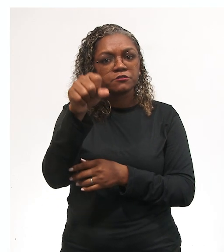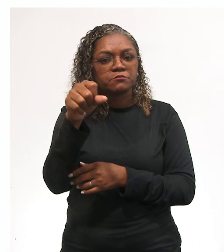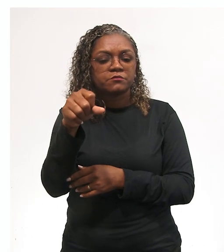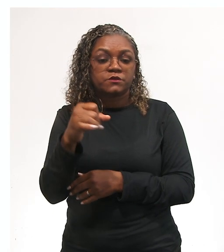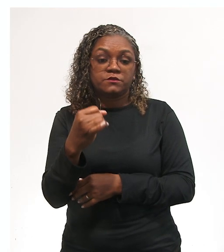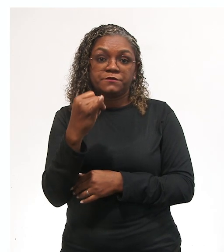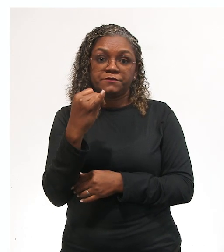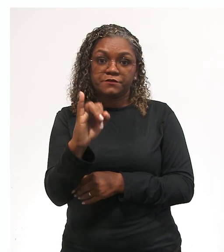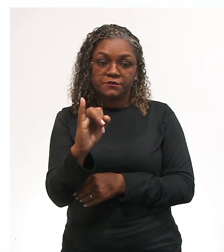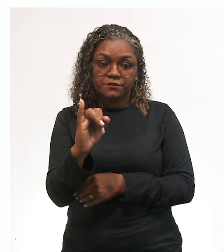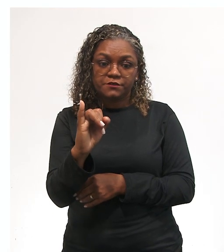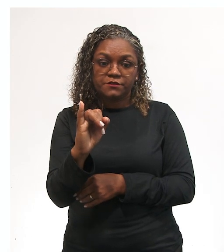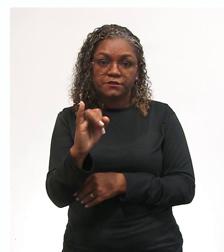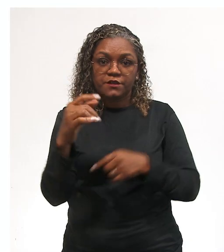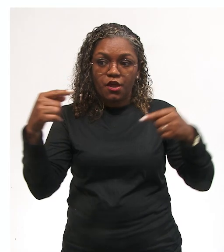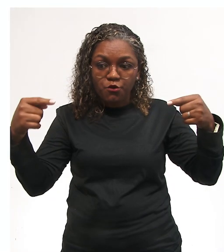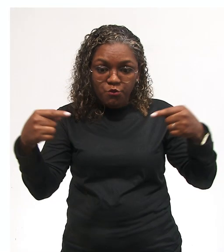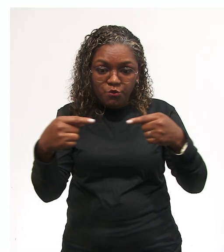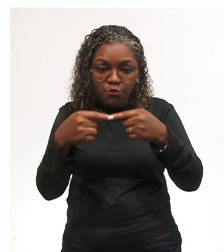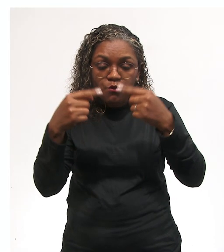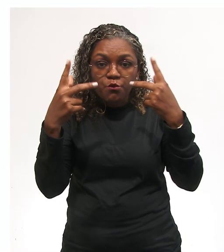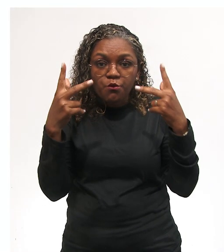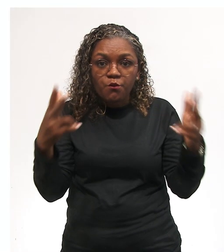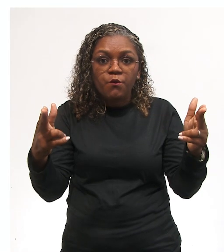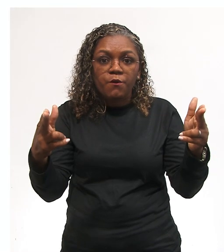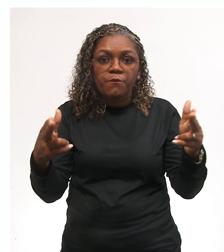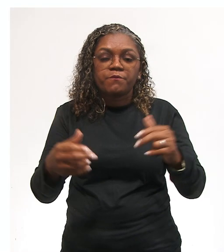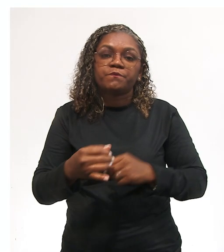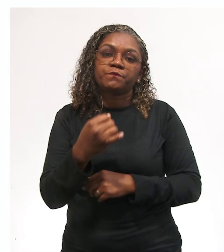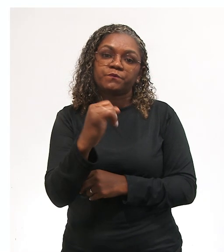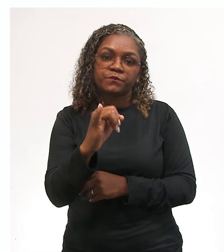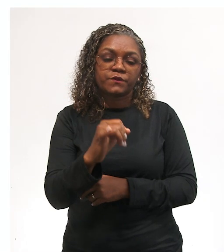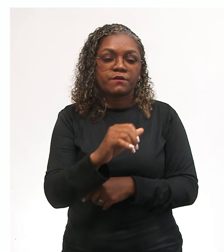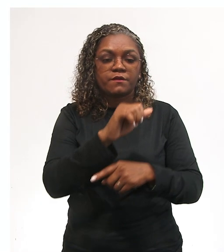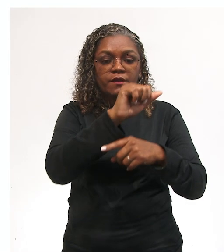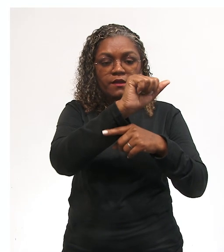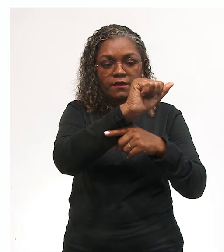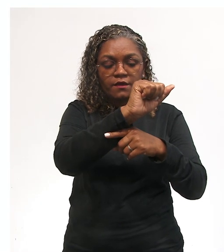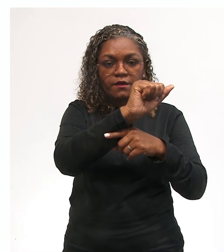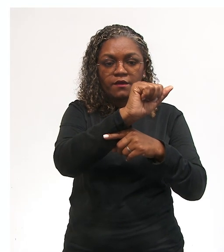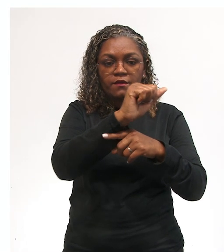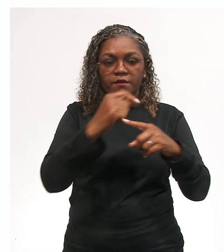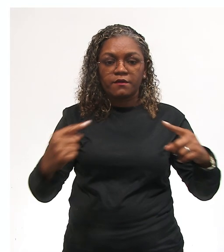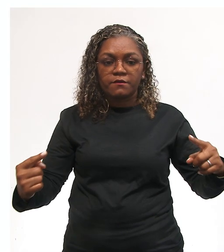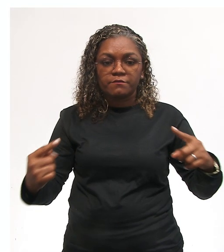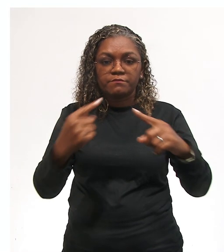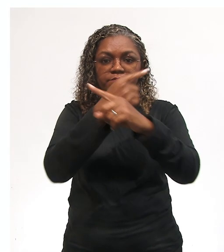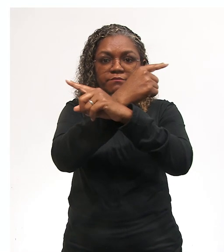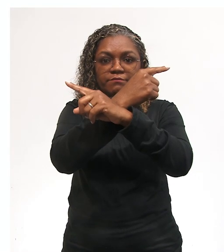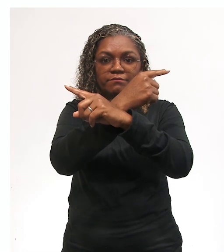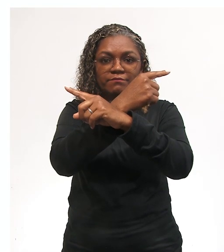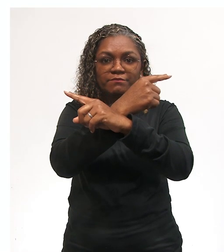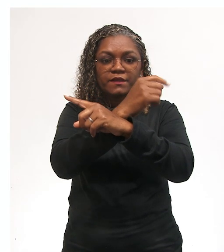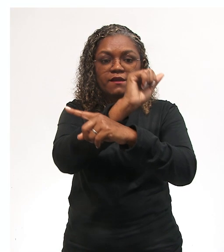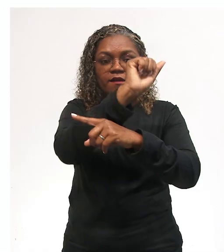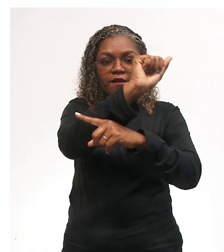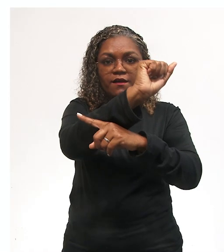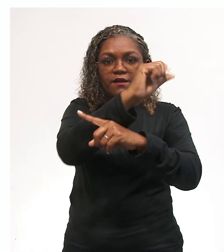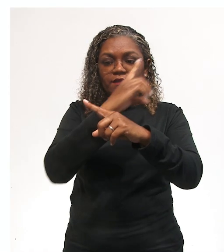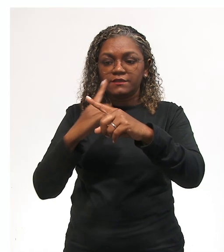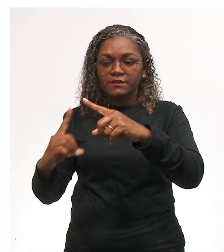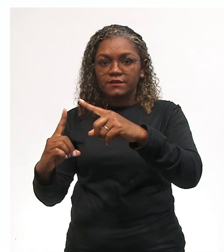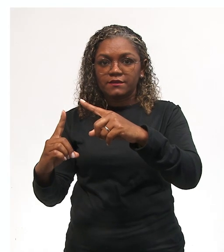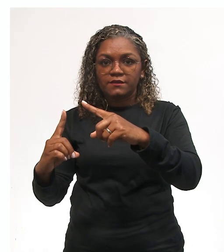o produto do meio pelos extremos for igual. Se eu pegar o meu A, multiplicar por D,